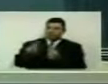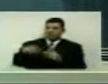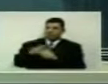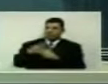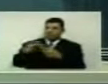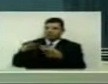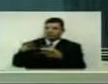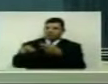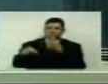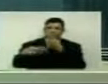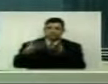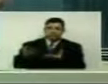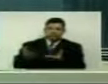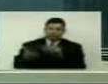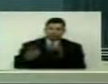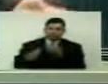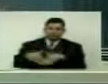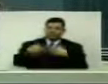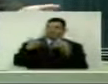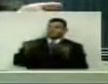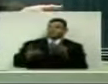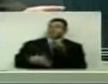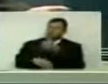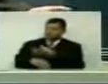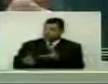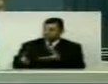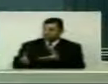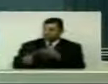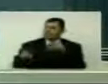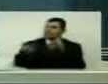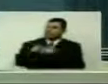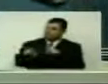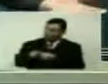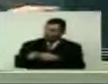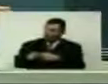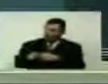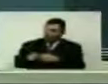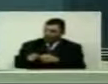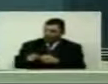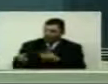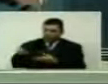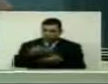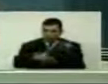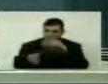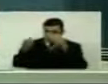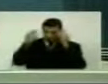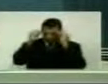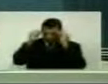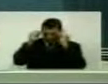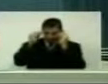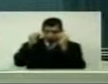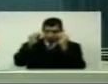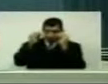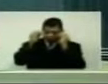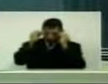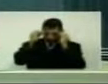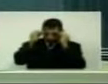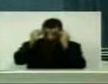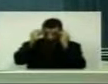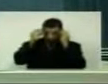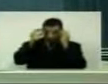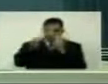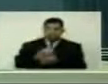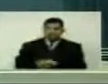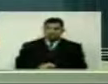outra quadrilha. E, de repente, está completamente envolvido nessa rede